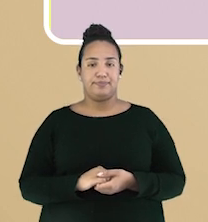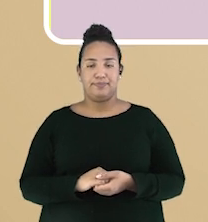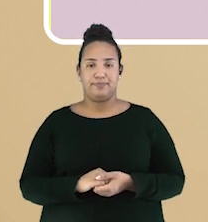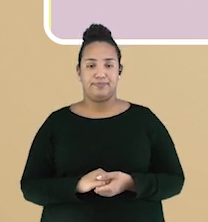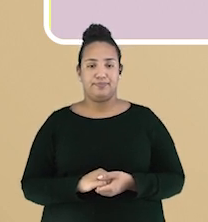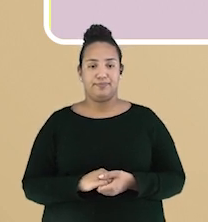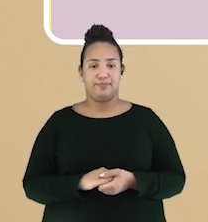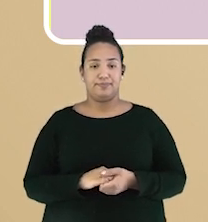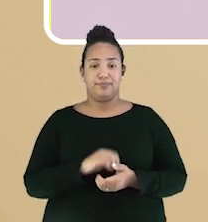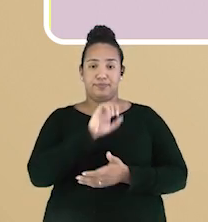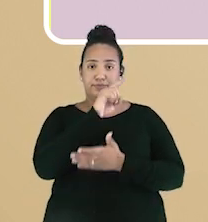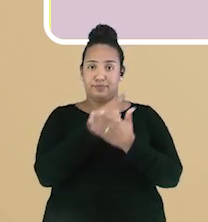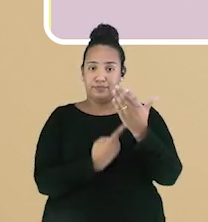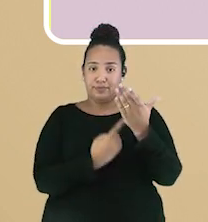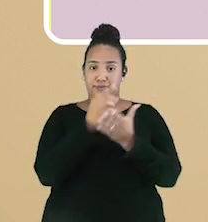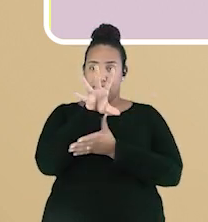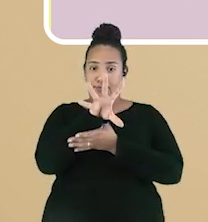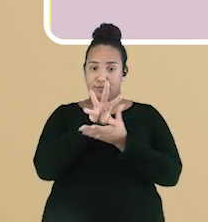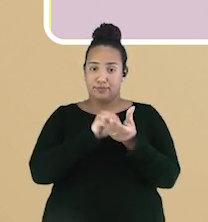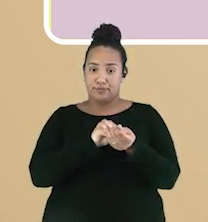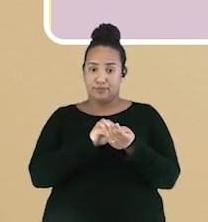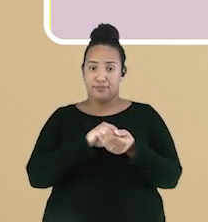Anote no seu caderno.